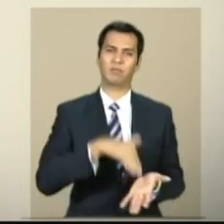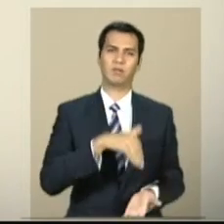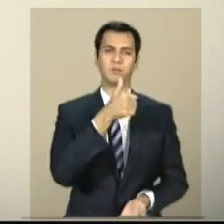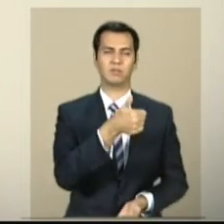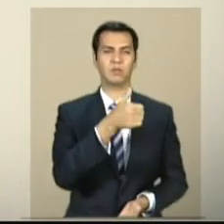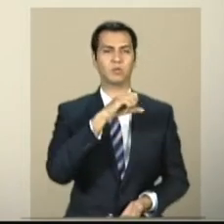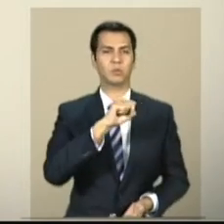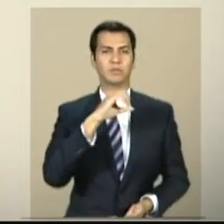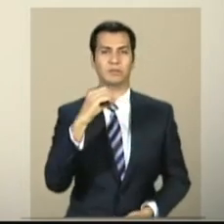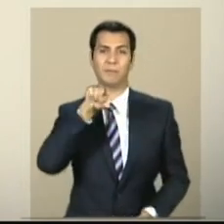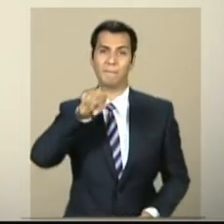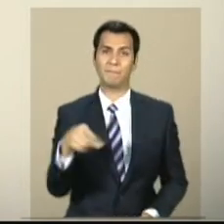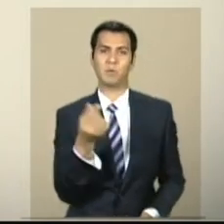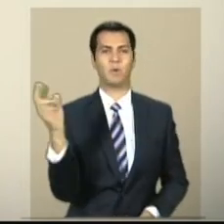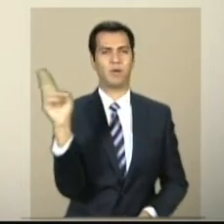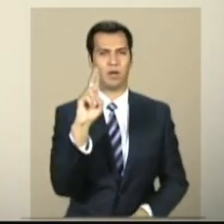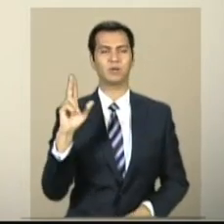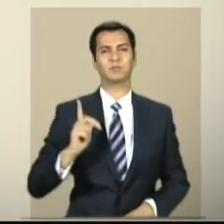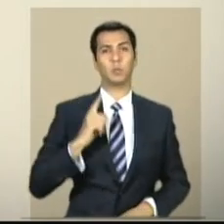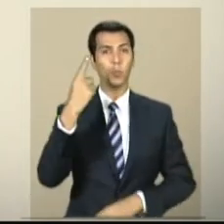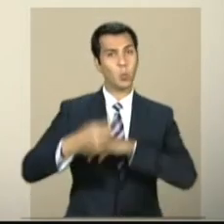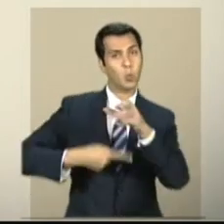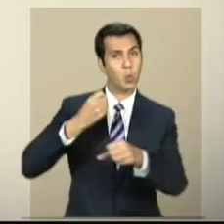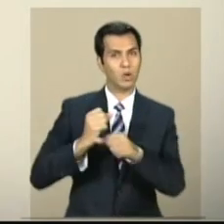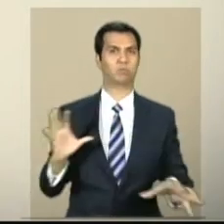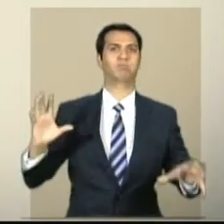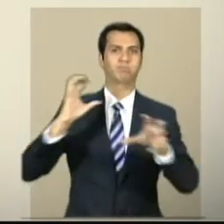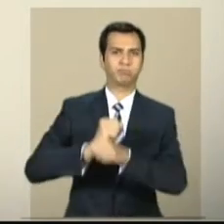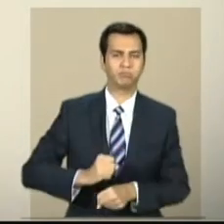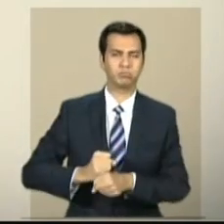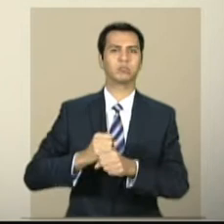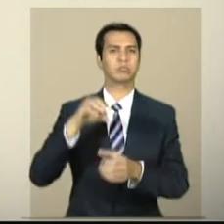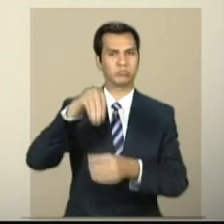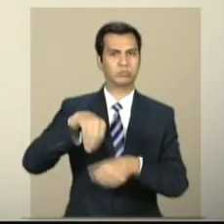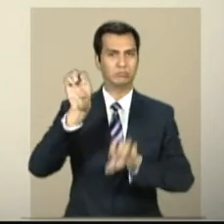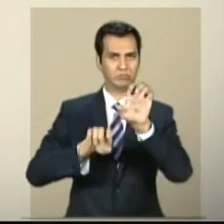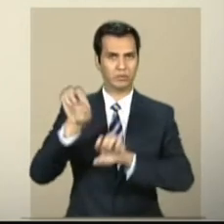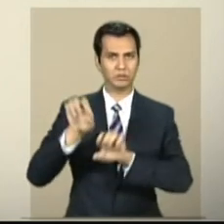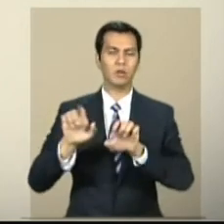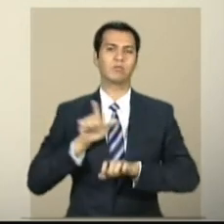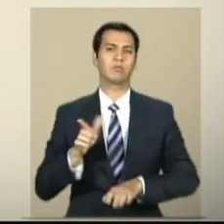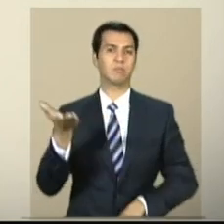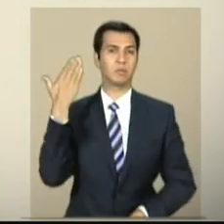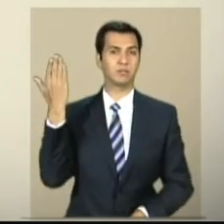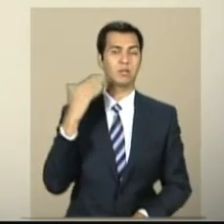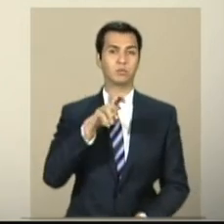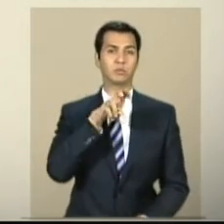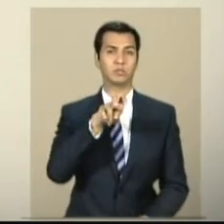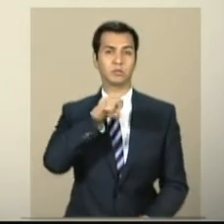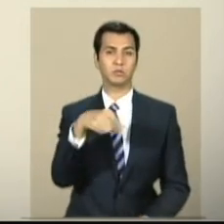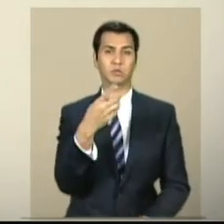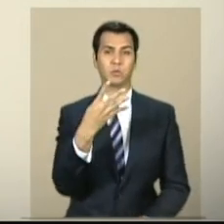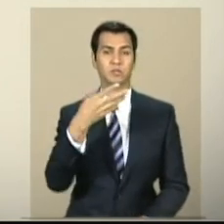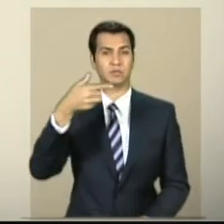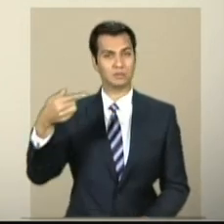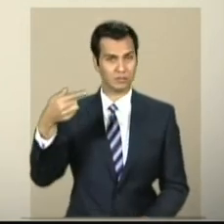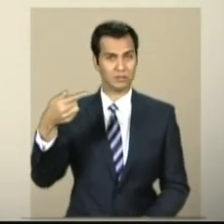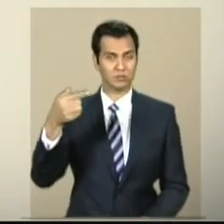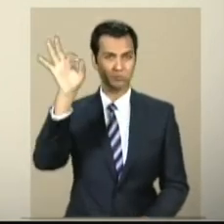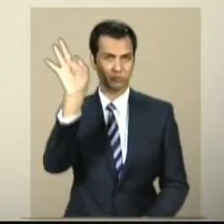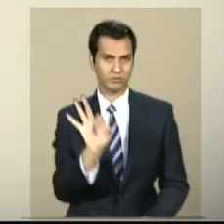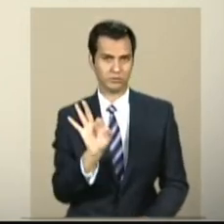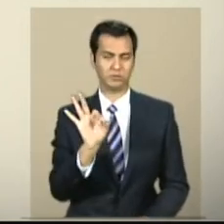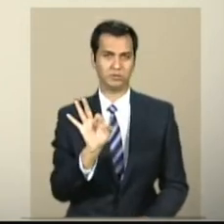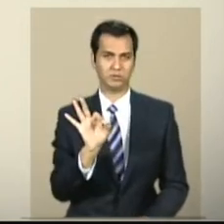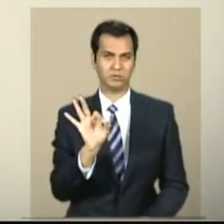de faturamento ano, por exemplo, saiu de uma alíquota de 5,47% antes